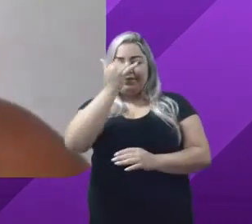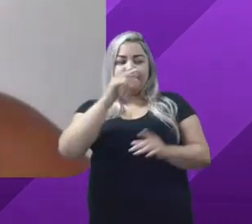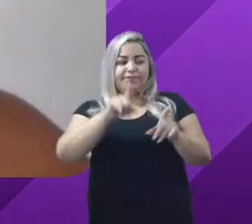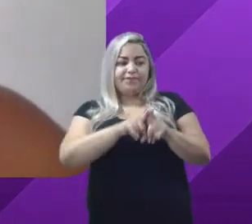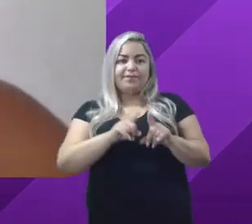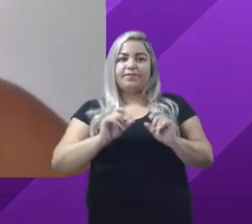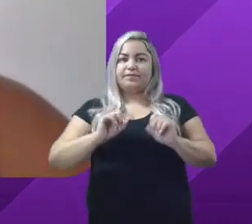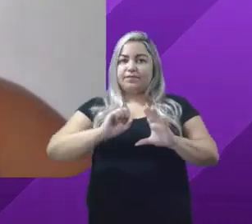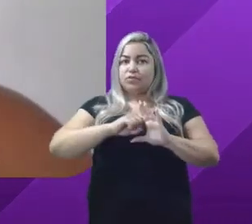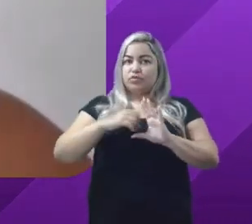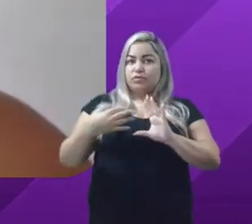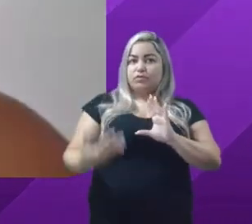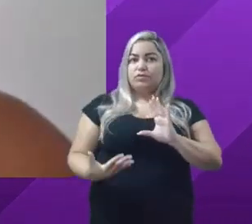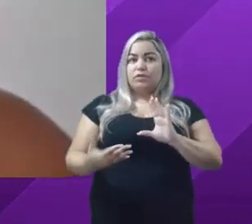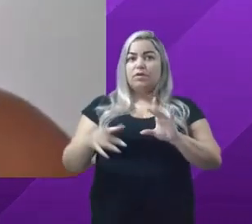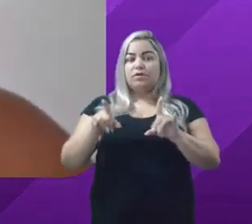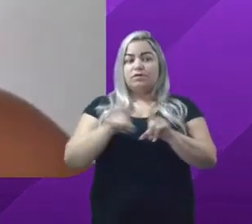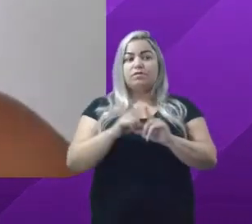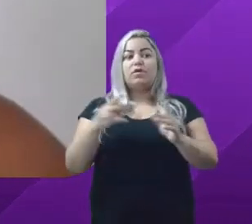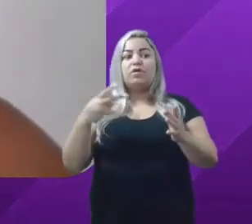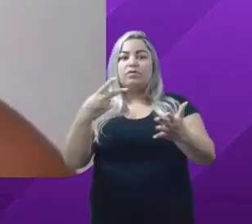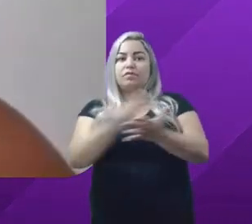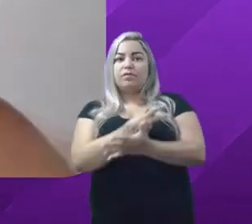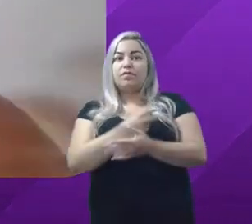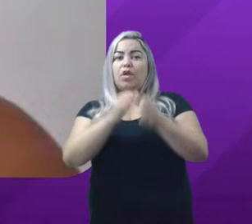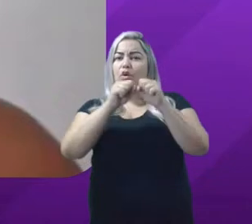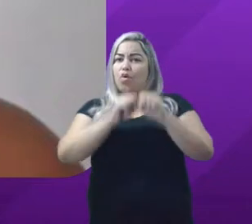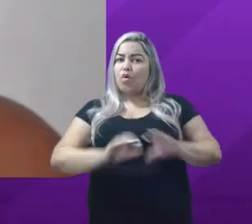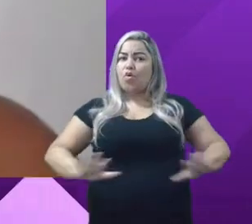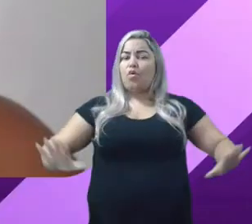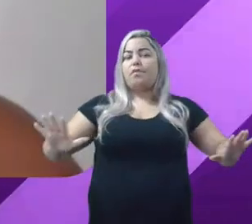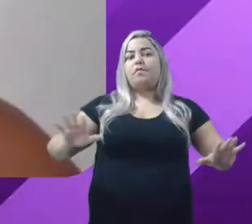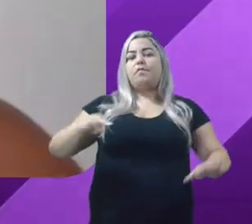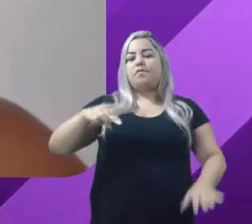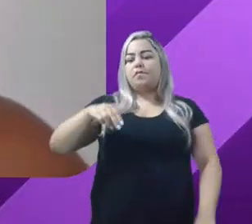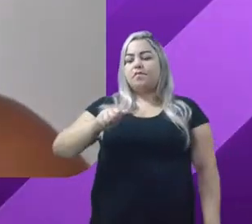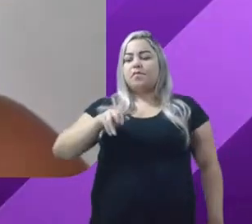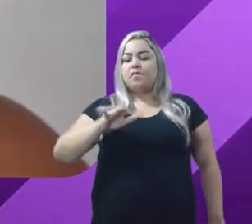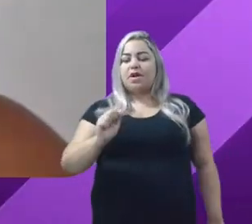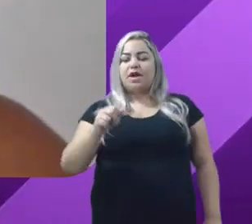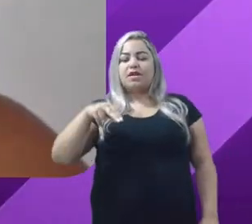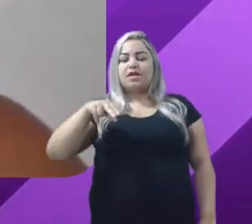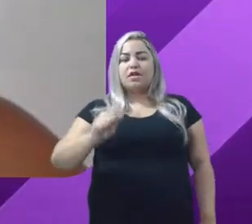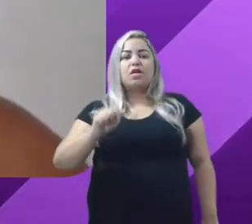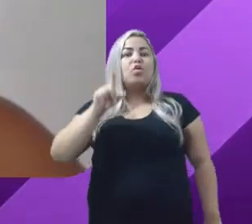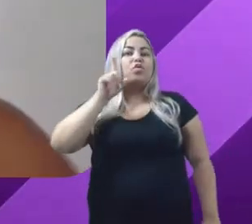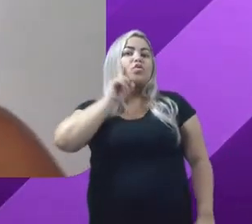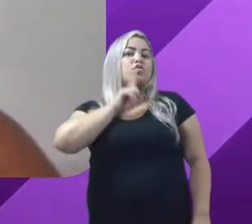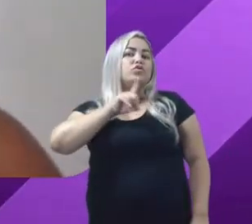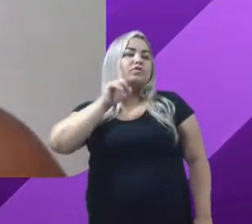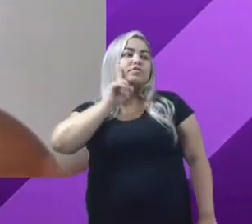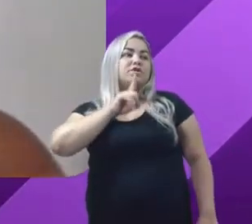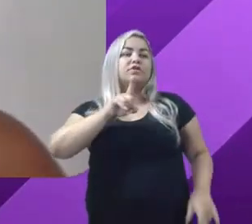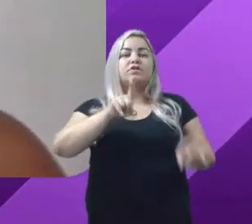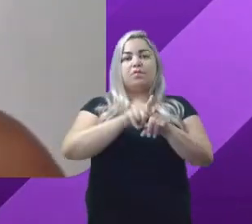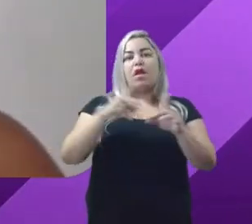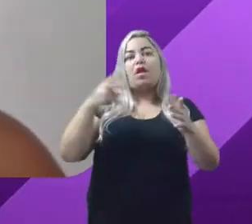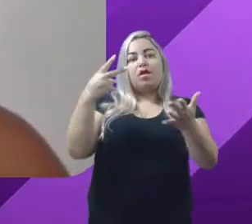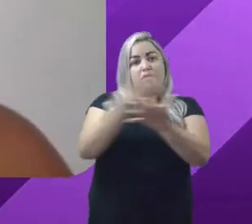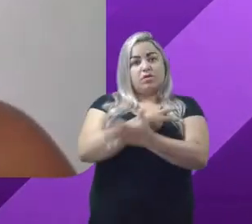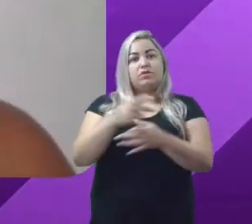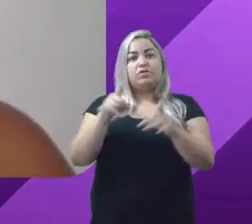como o ambiental. São incidentes que abrangem o caso de Mariana, ocorrido em Minas Gerais, né, que